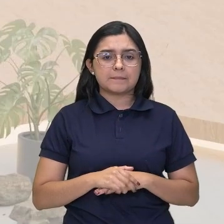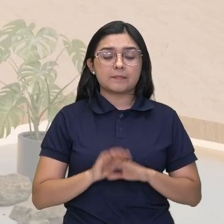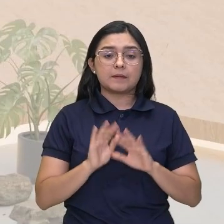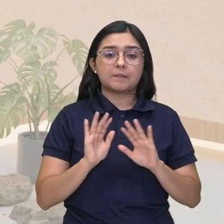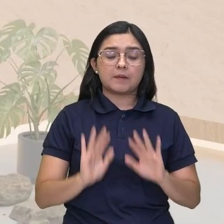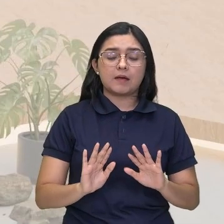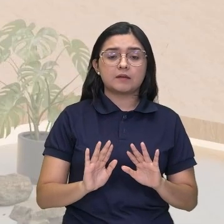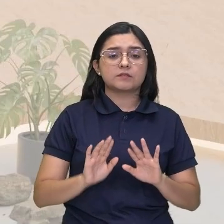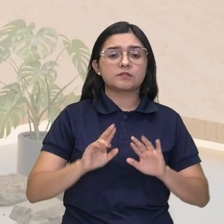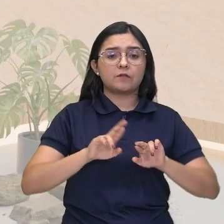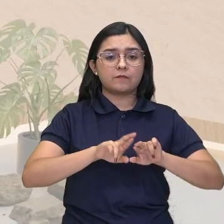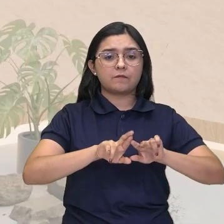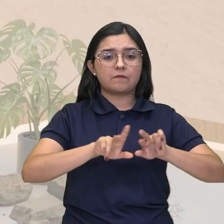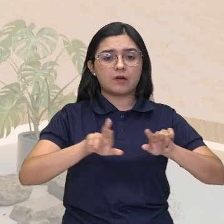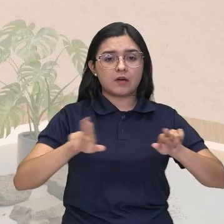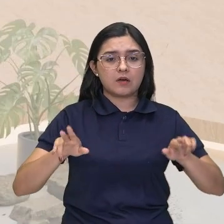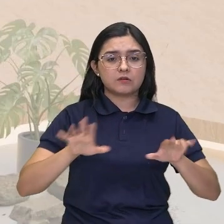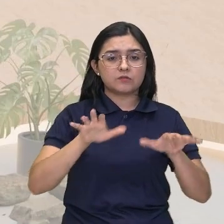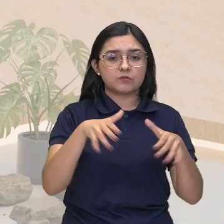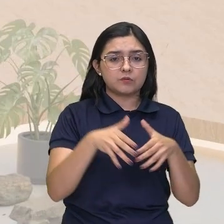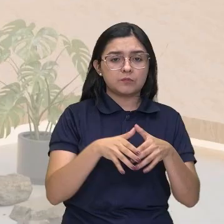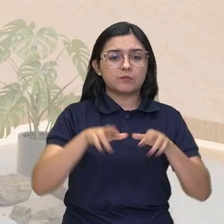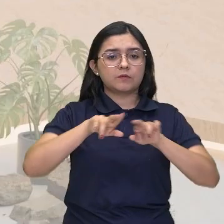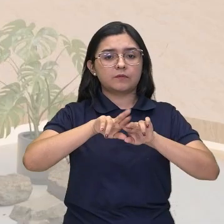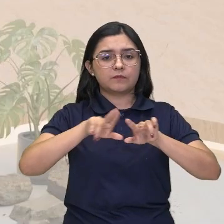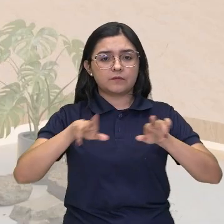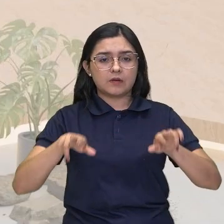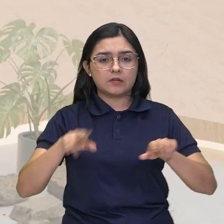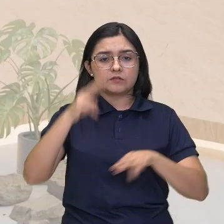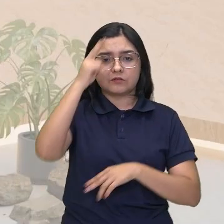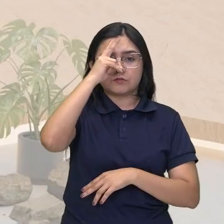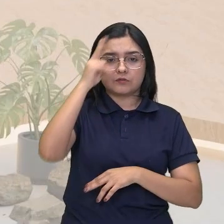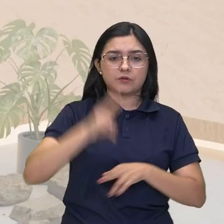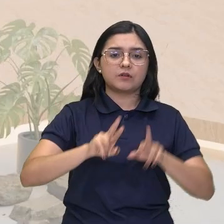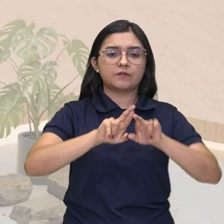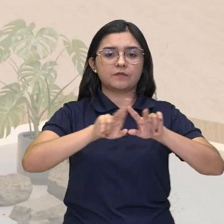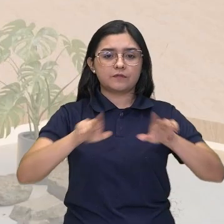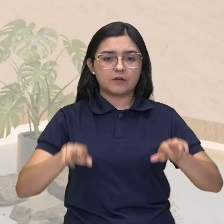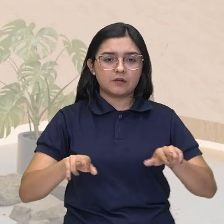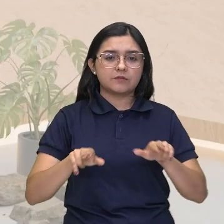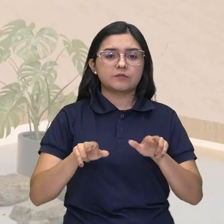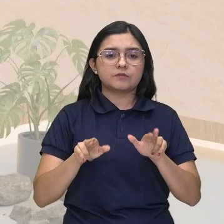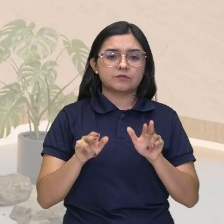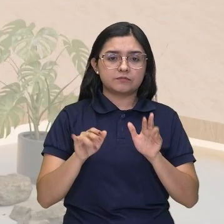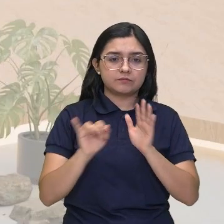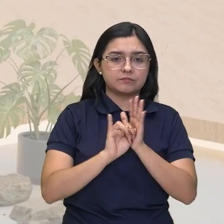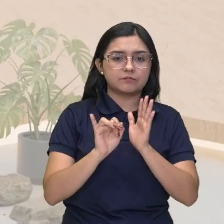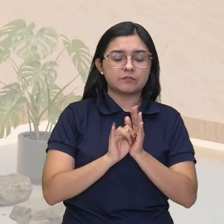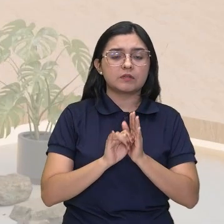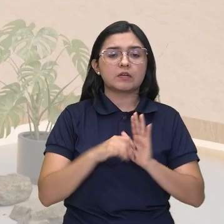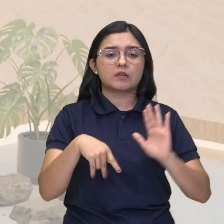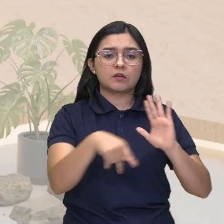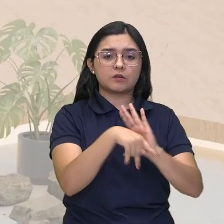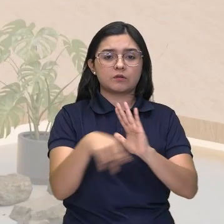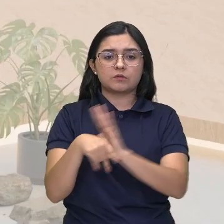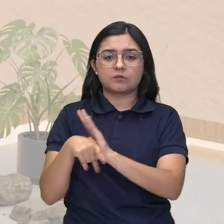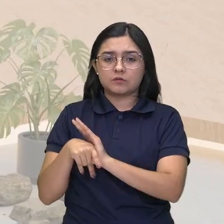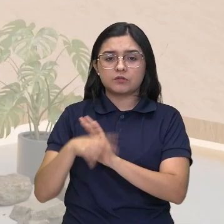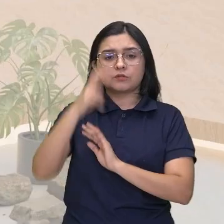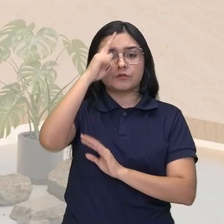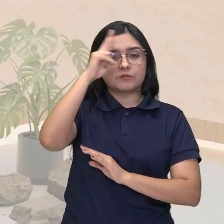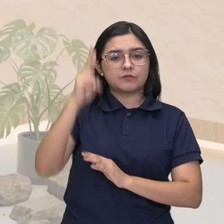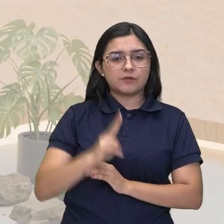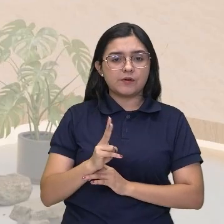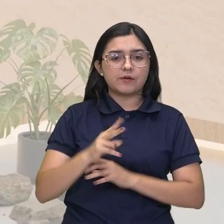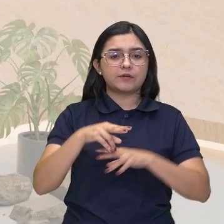são várias identidades, várias histórias, cada um tem a sua própria história, tem os seus próprios territórios, os